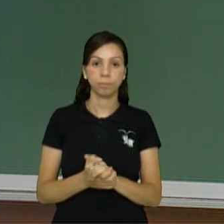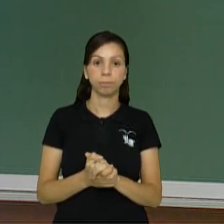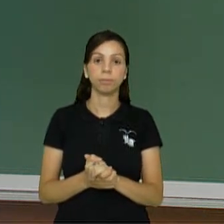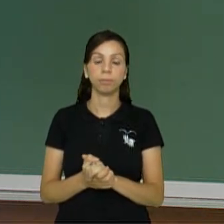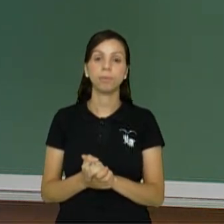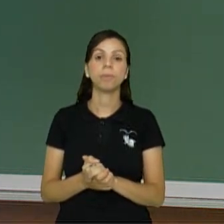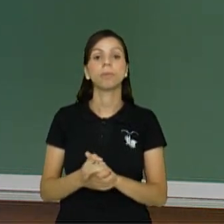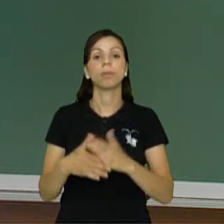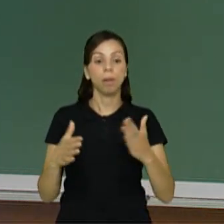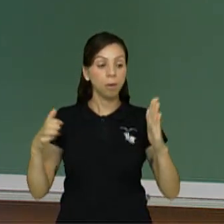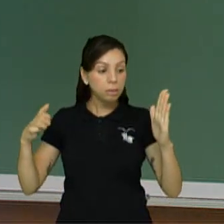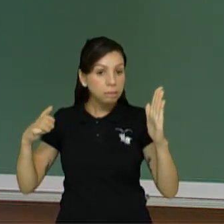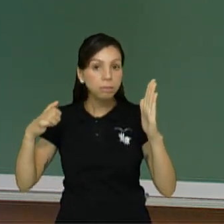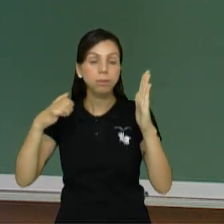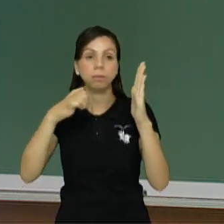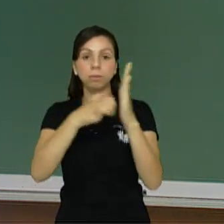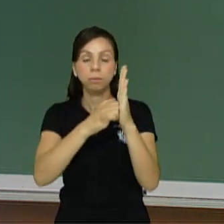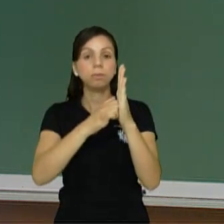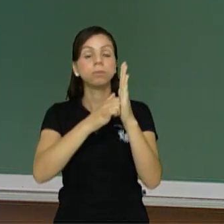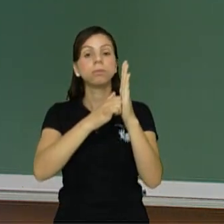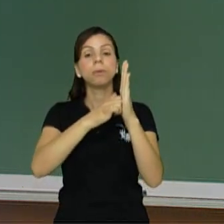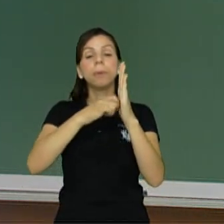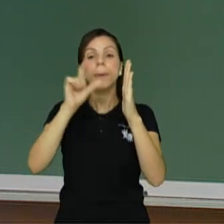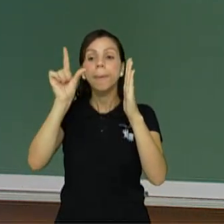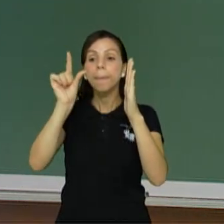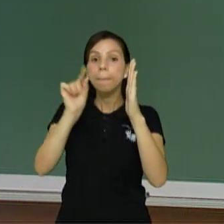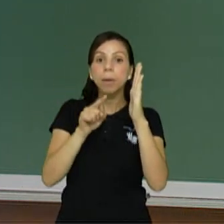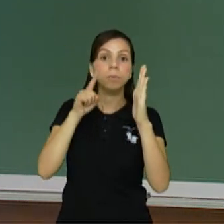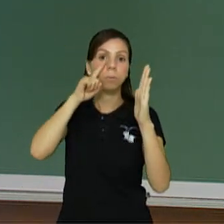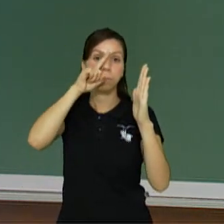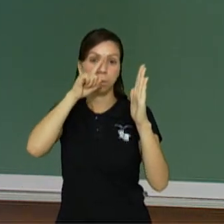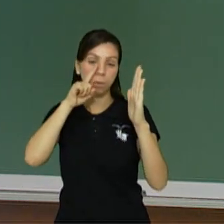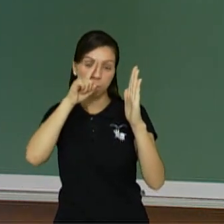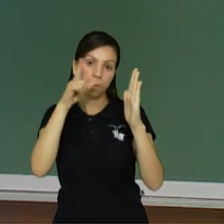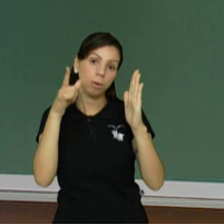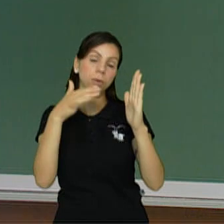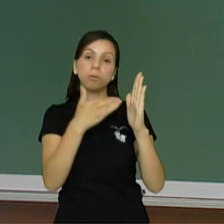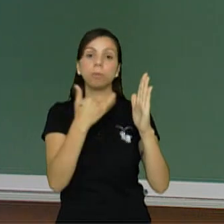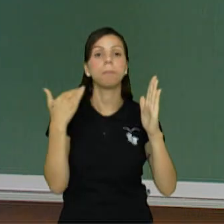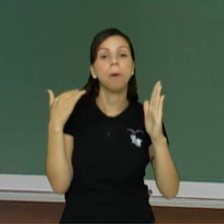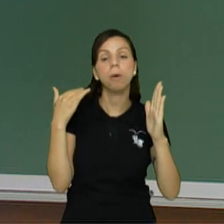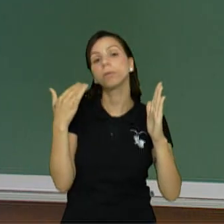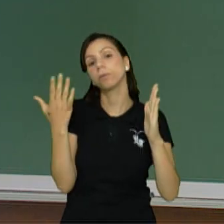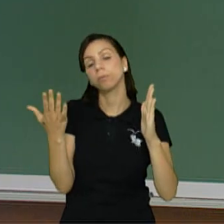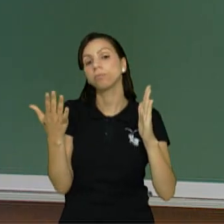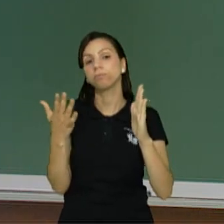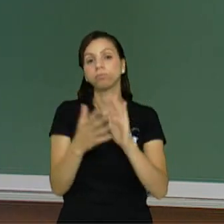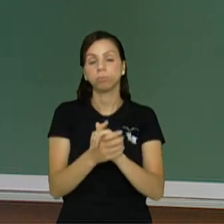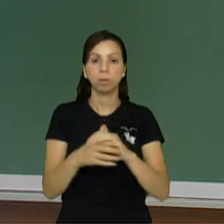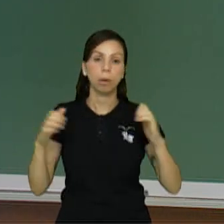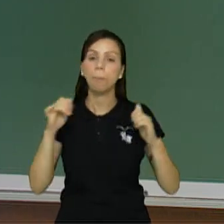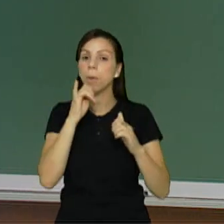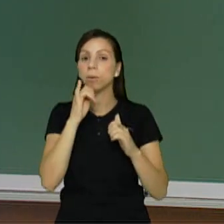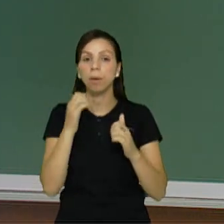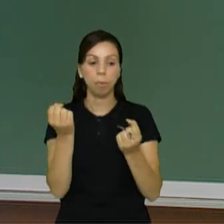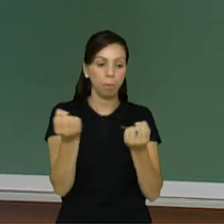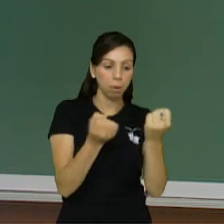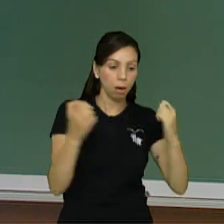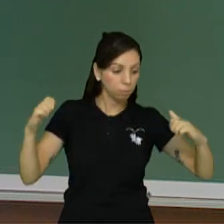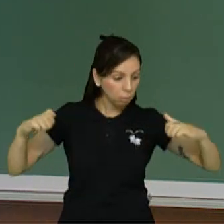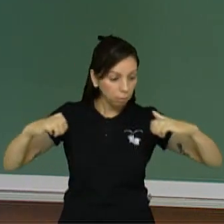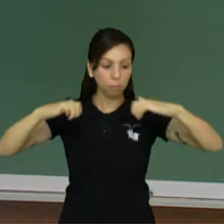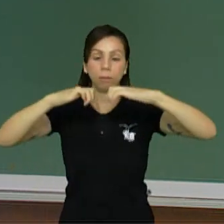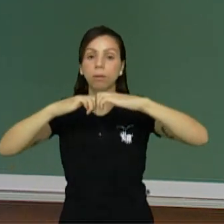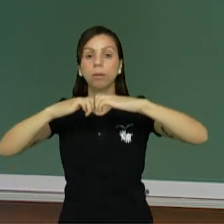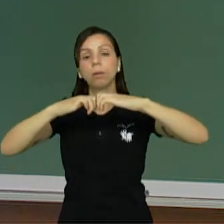Essa colisão, pessoal, é que oferece menos risco de morte durante uma colisão entre carros, porque a energia cinética,